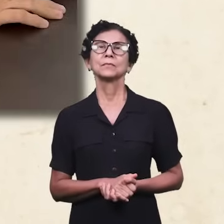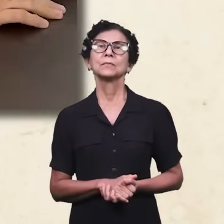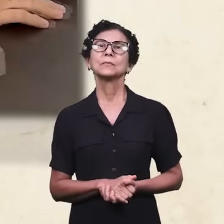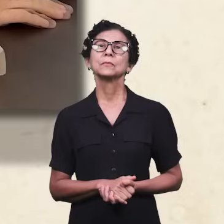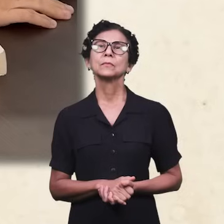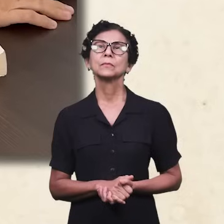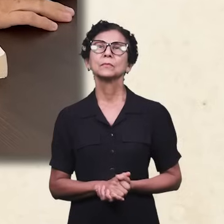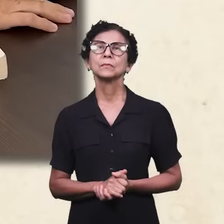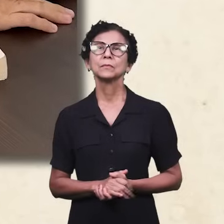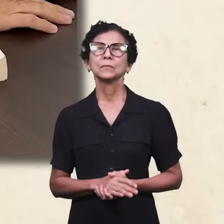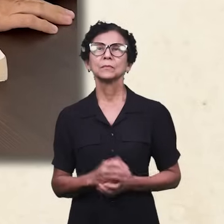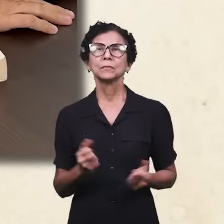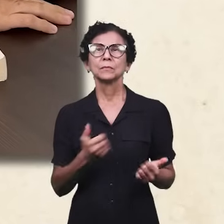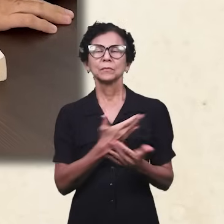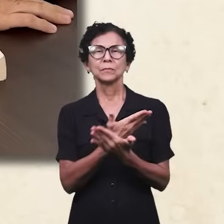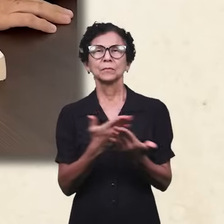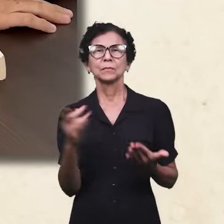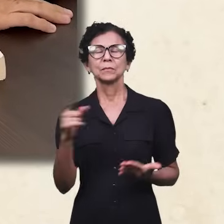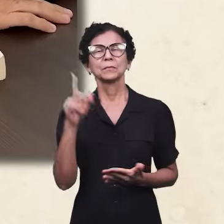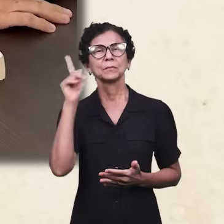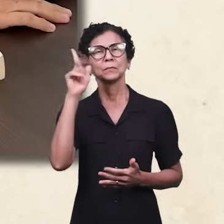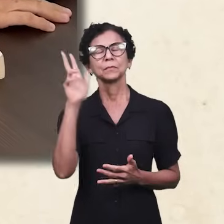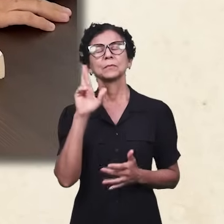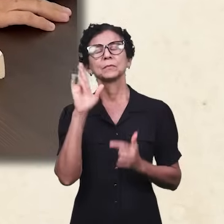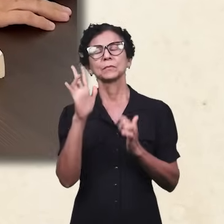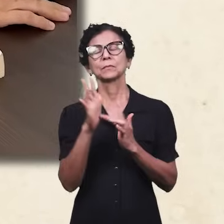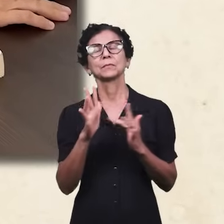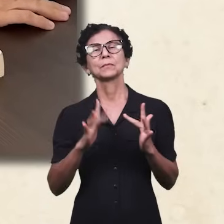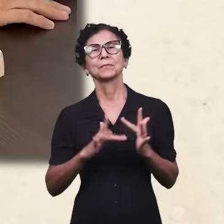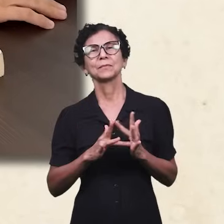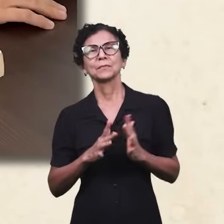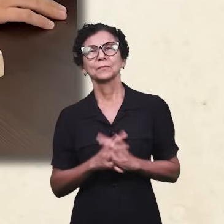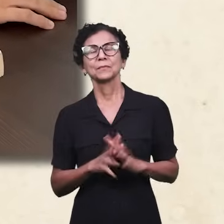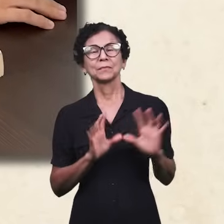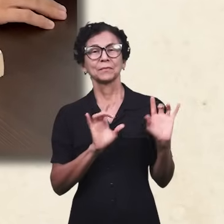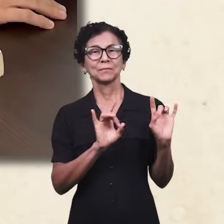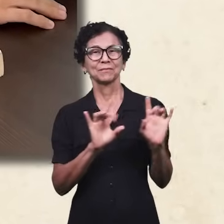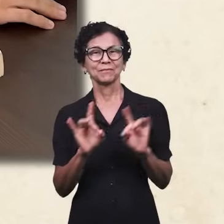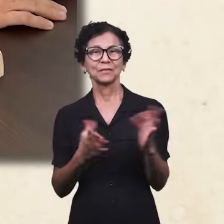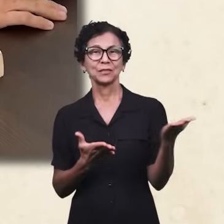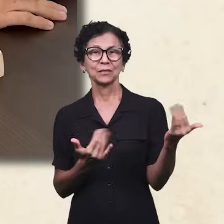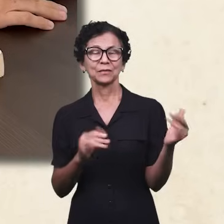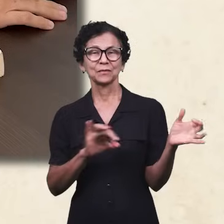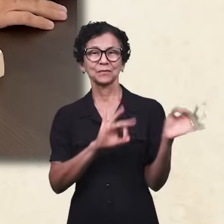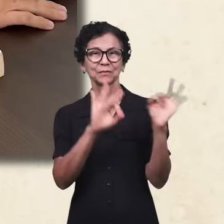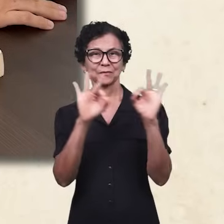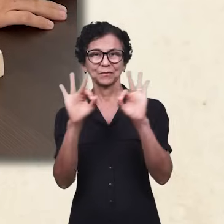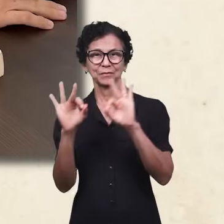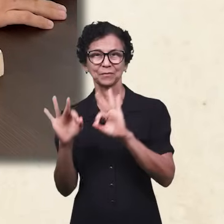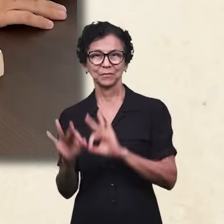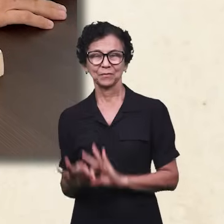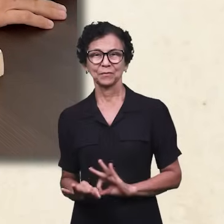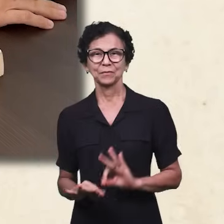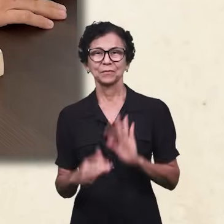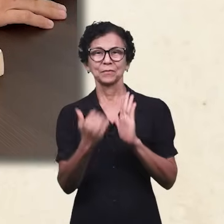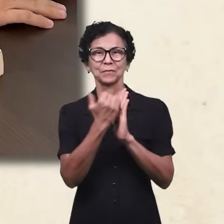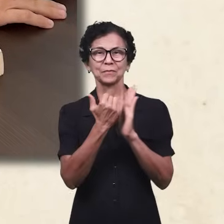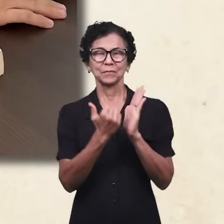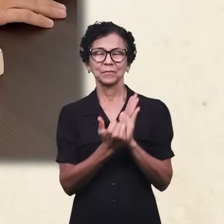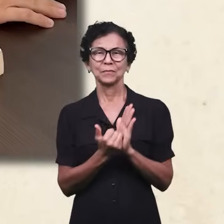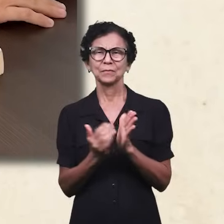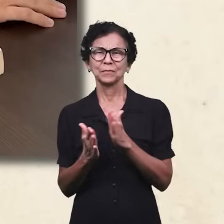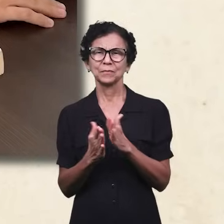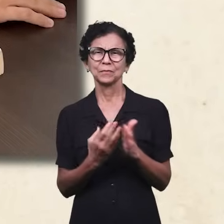pastor saudamos a todos com a paz do Senhor Jesus especialmente os jovens que estão assistindo o programa os dias da minha